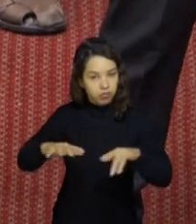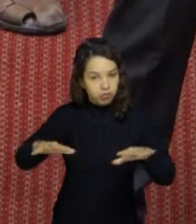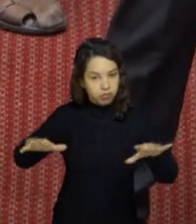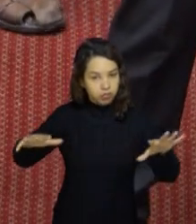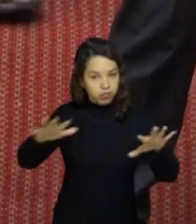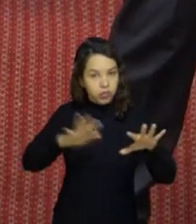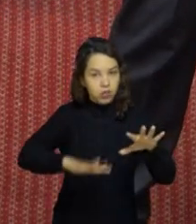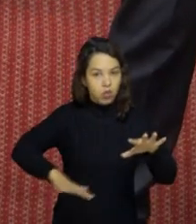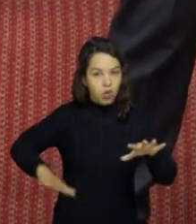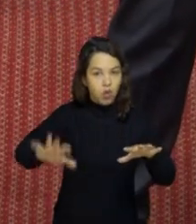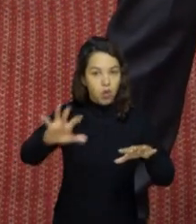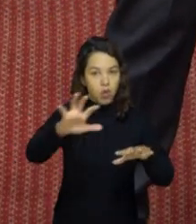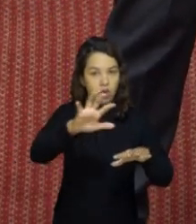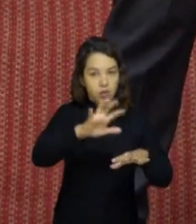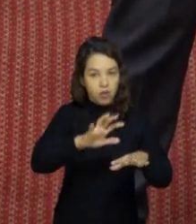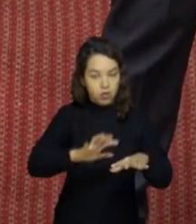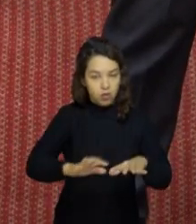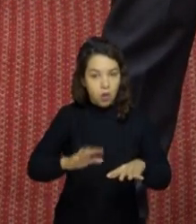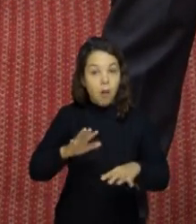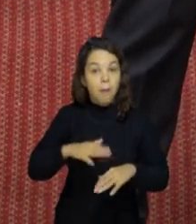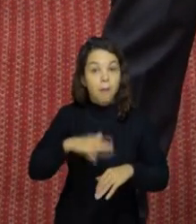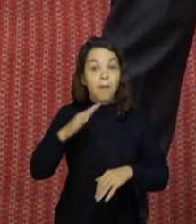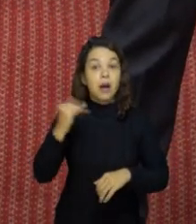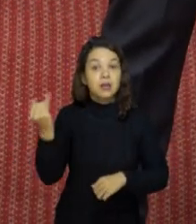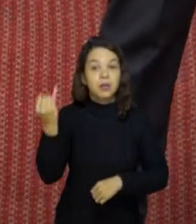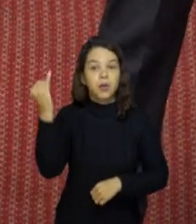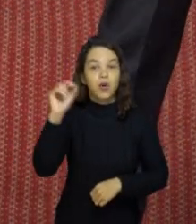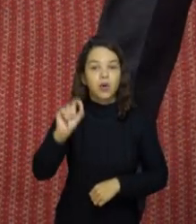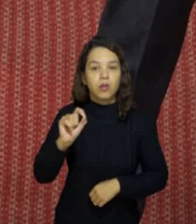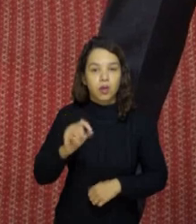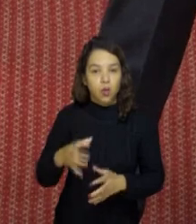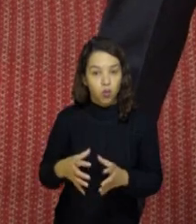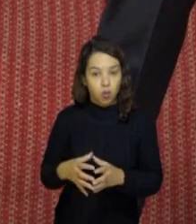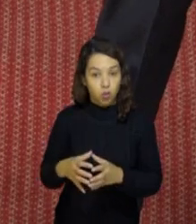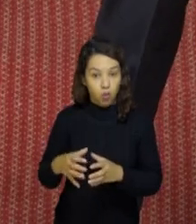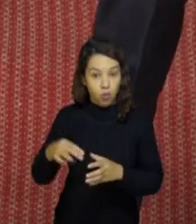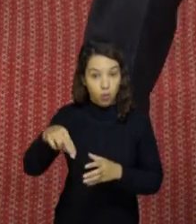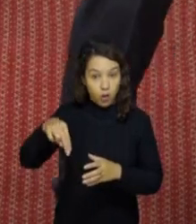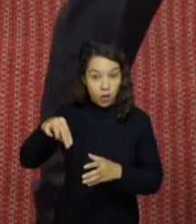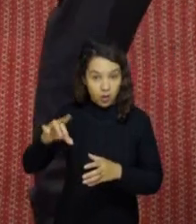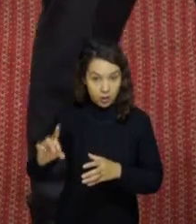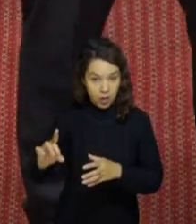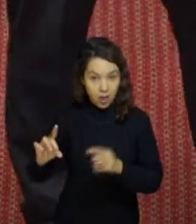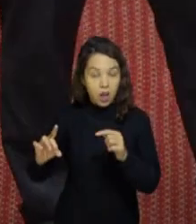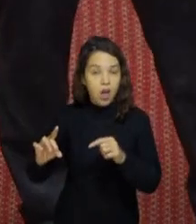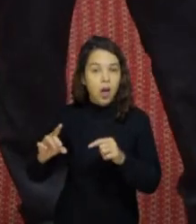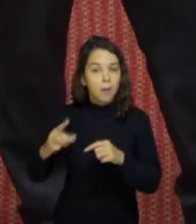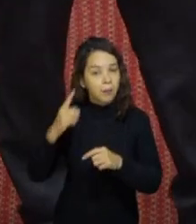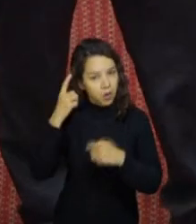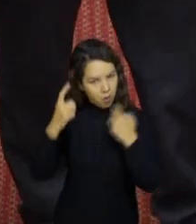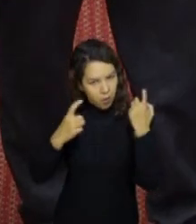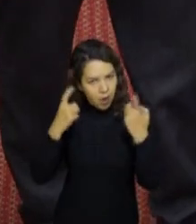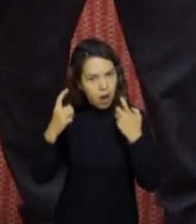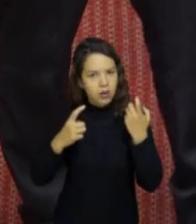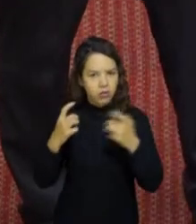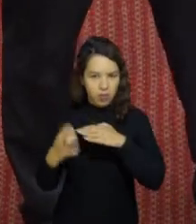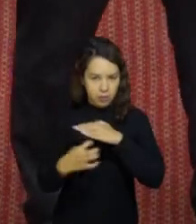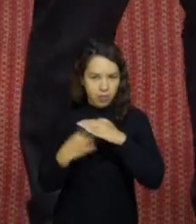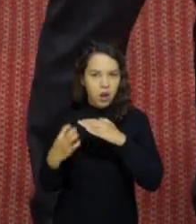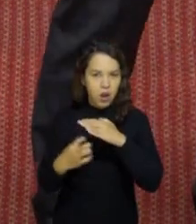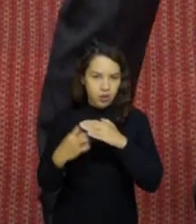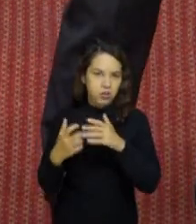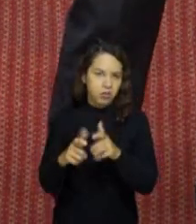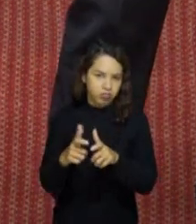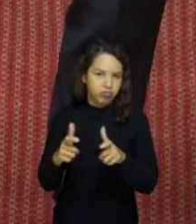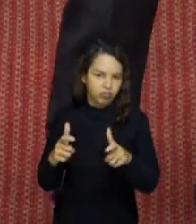mais importante de tudo isso é que o Grupo ND ele está preocupado, claro que com o desenvolvimento da empresa, do grupo,